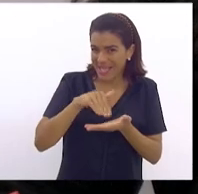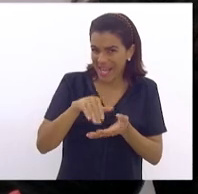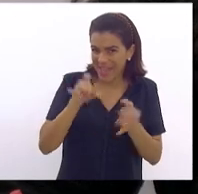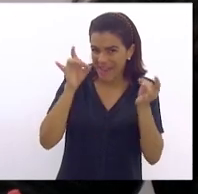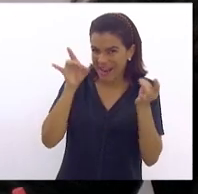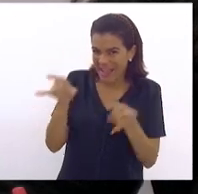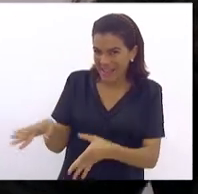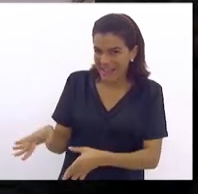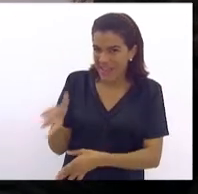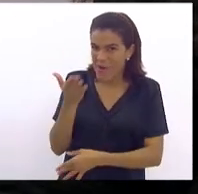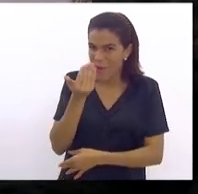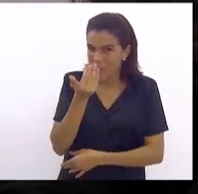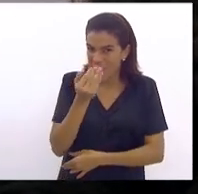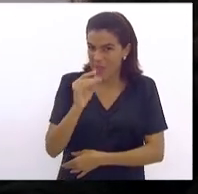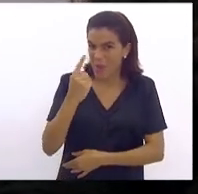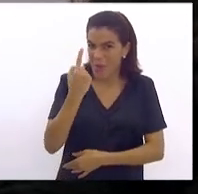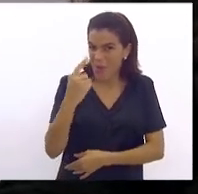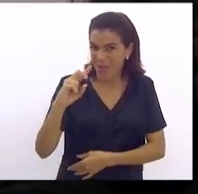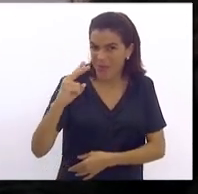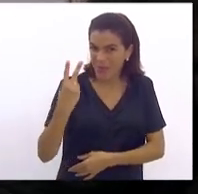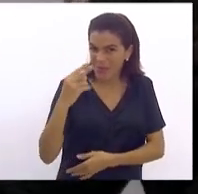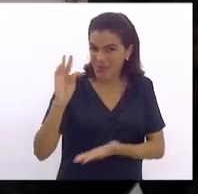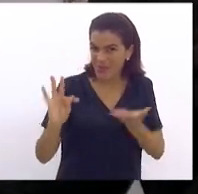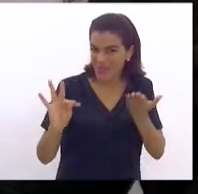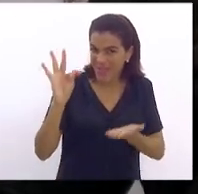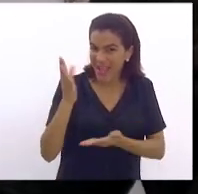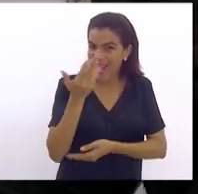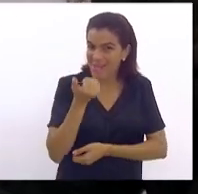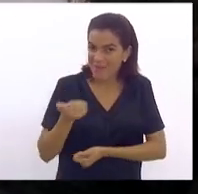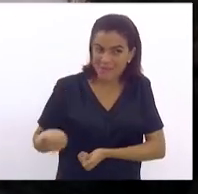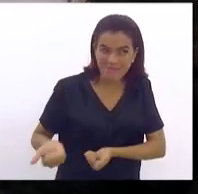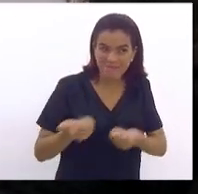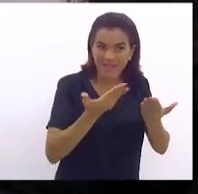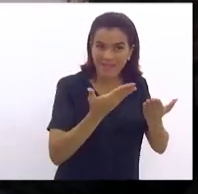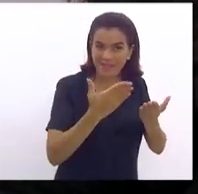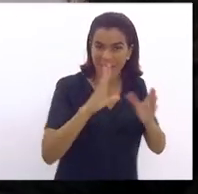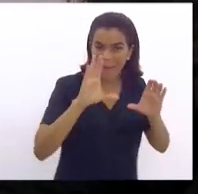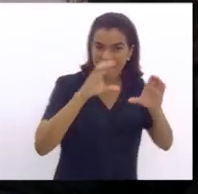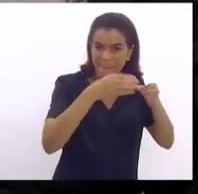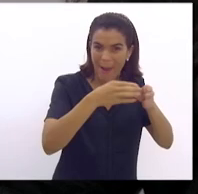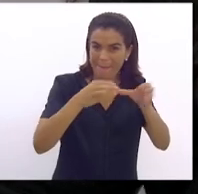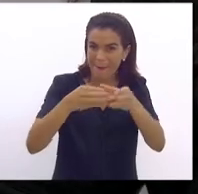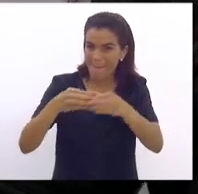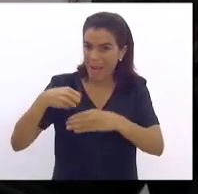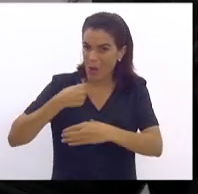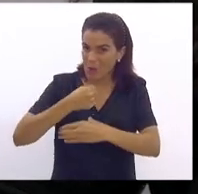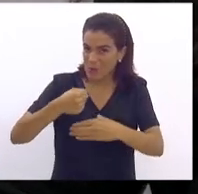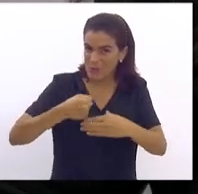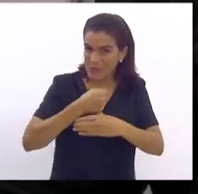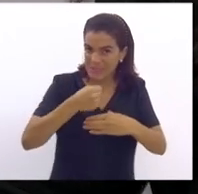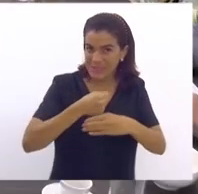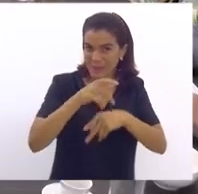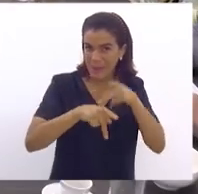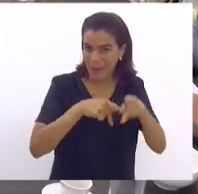de arrecadar 1-2 toneladas de alimento para mandar para os equipamentos públicos. Ninguém abre mão disso.